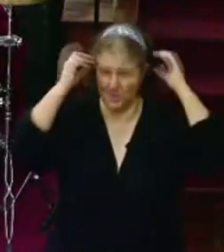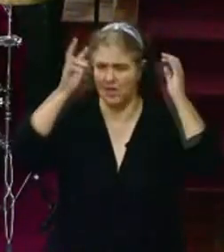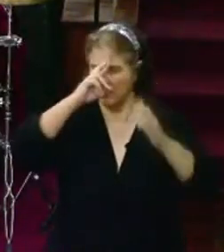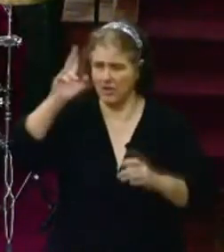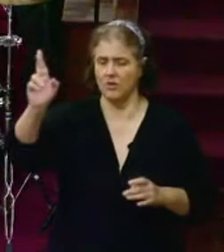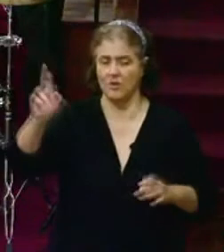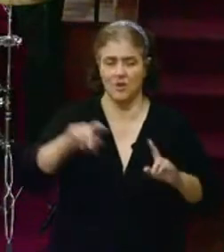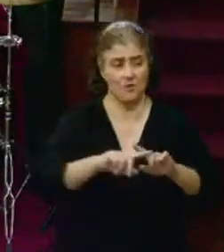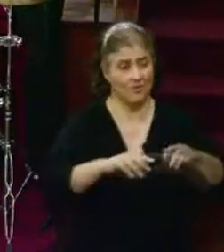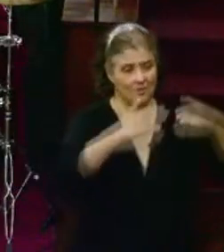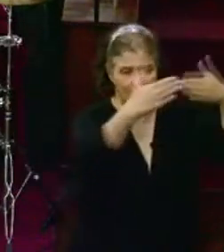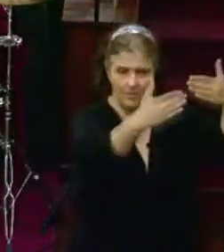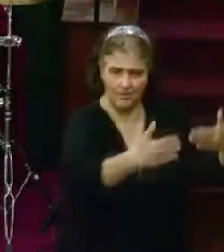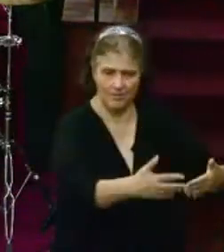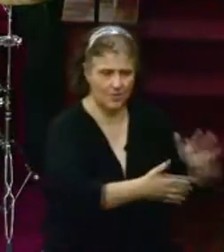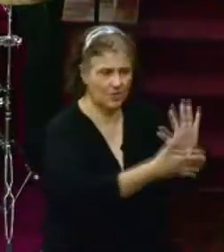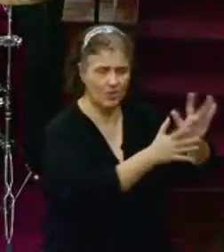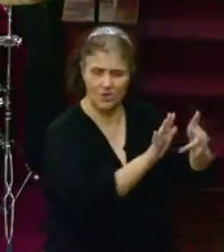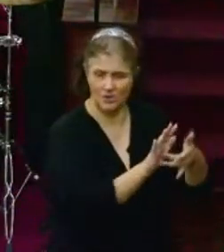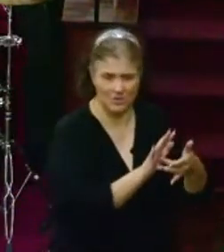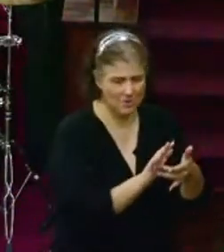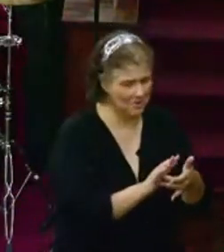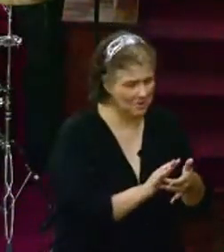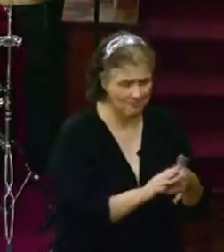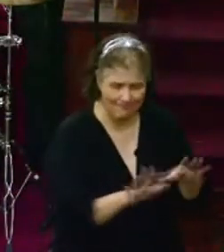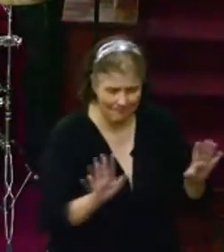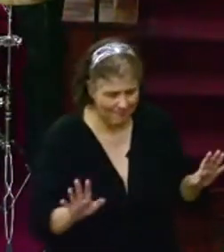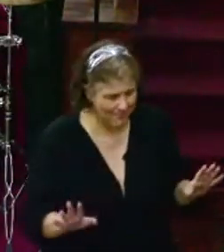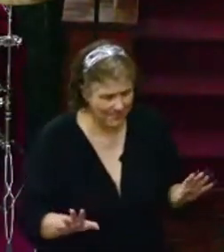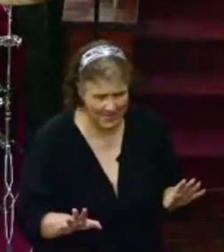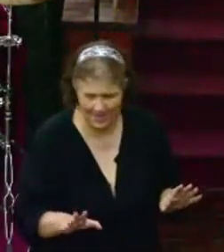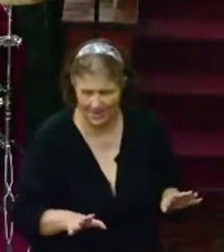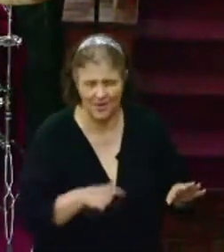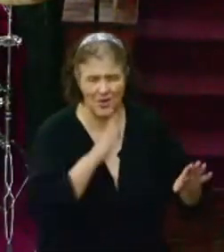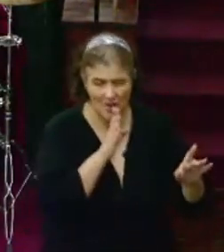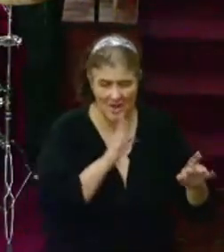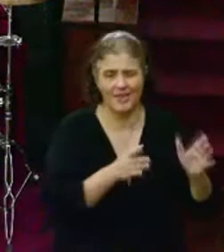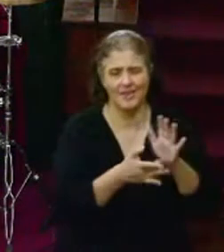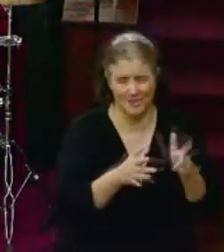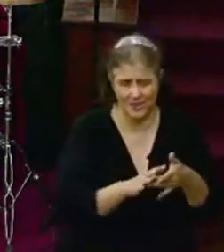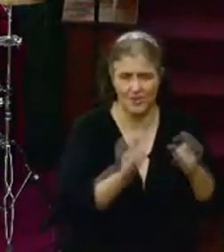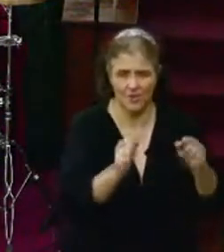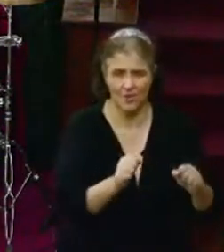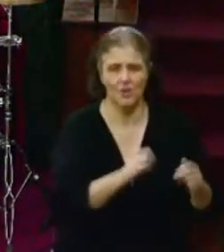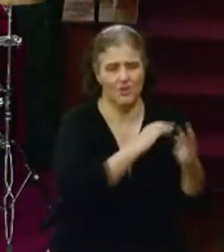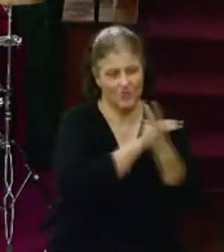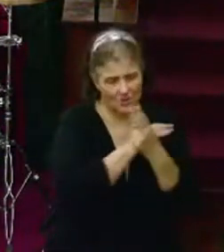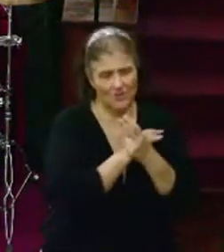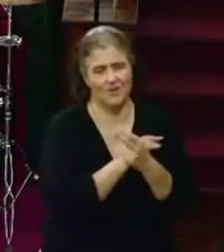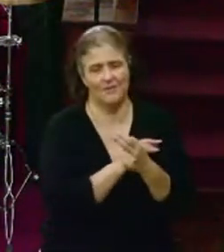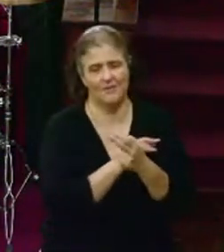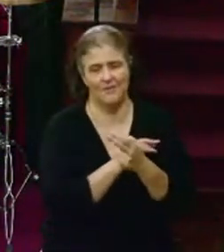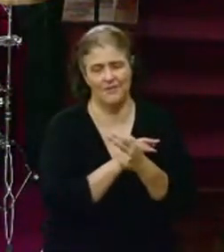Jesus. Talvez ele não conheça tudo sobre Jesus, mas ele sabe que Jesus pode curar o seu